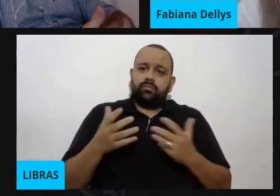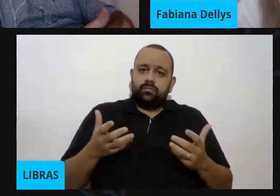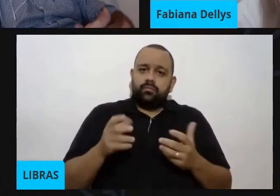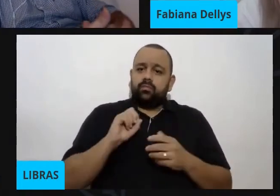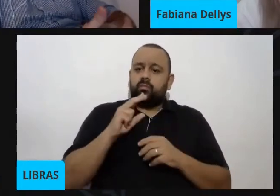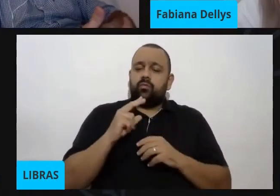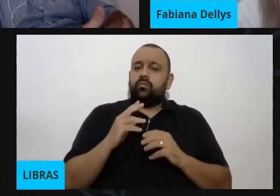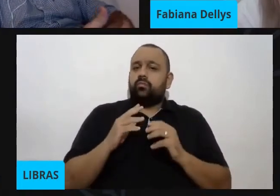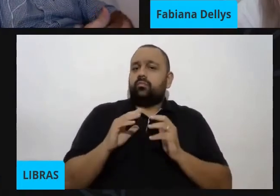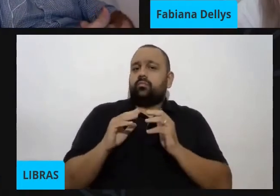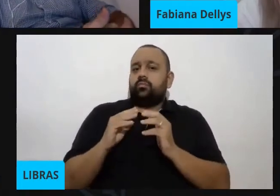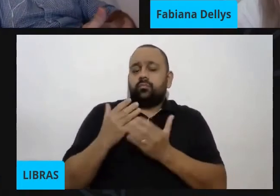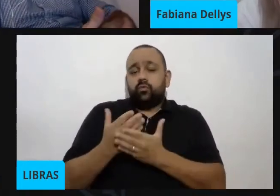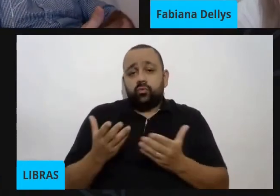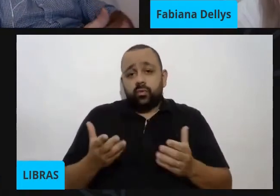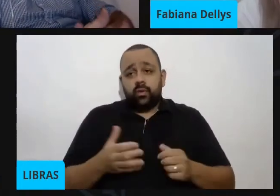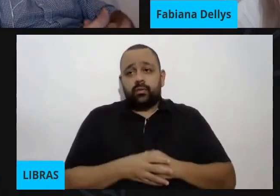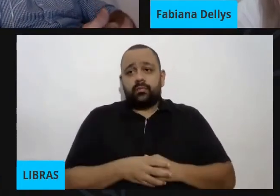estuda.